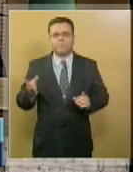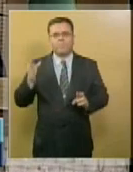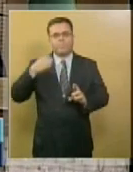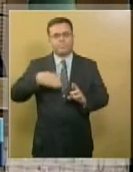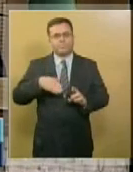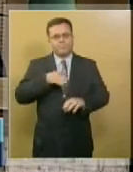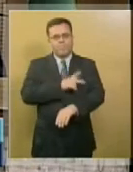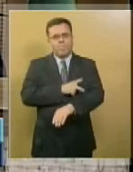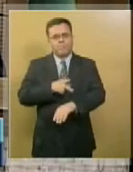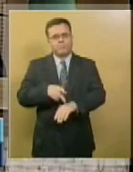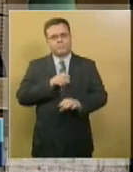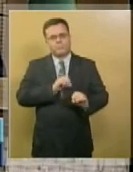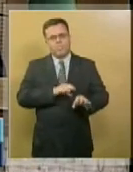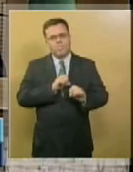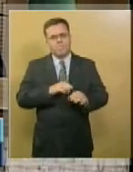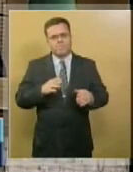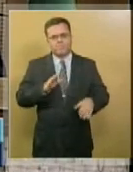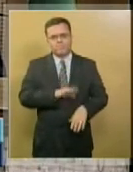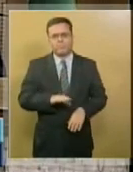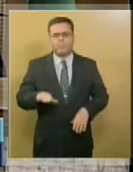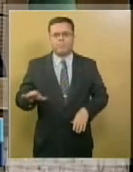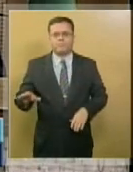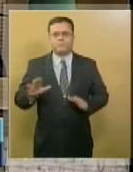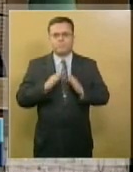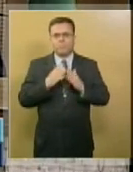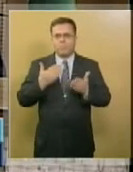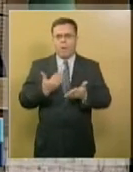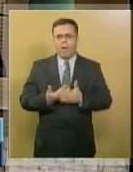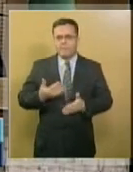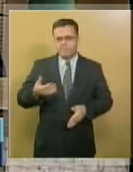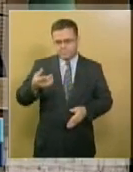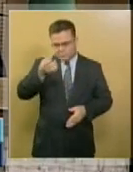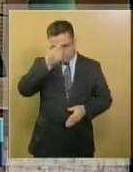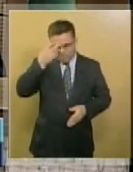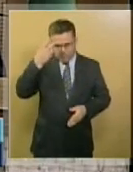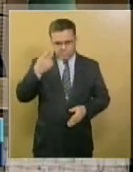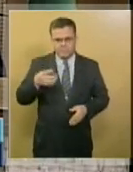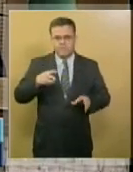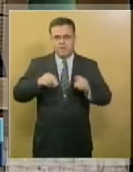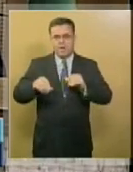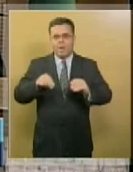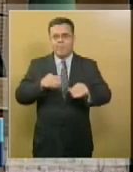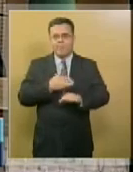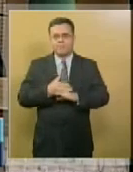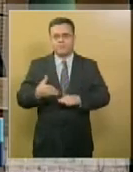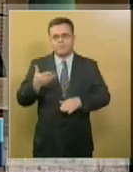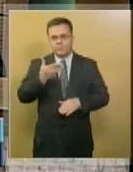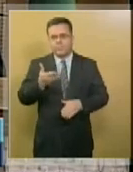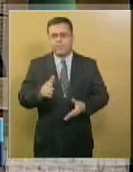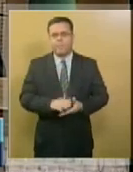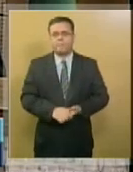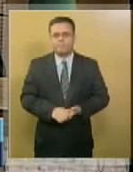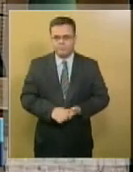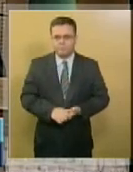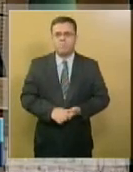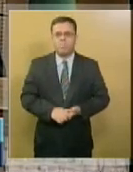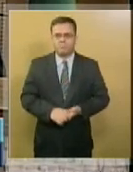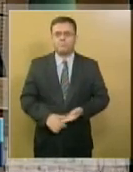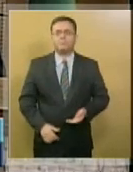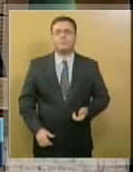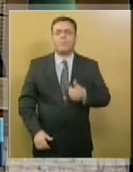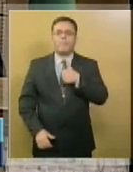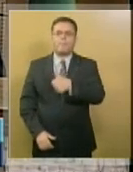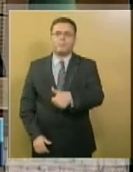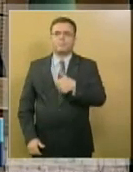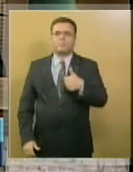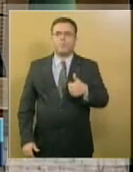prática pedagógica na educação infantil e na rede pública municipal de Areia Branca. Requerimento 1154,